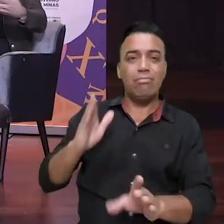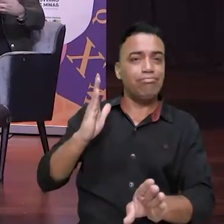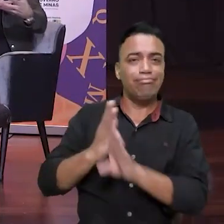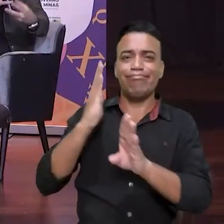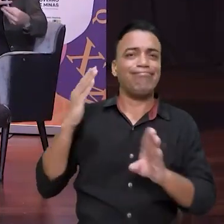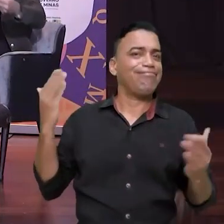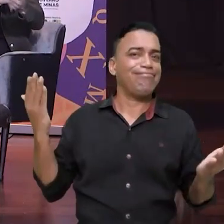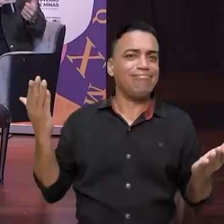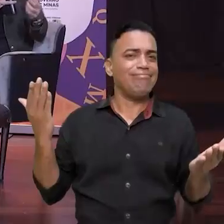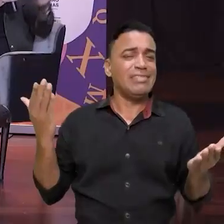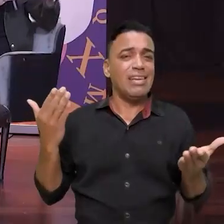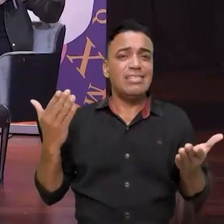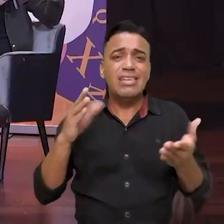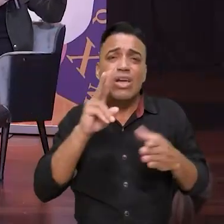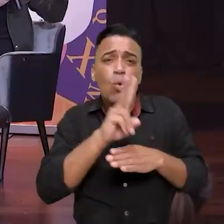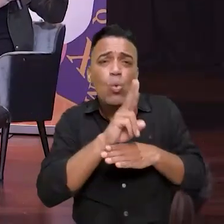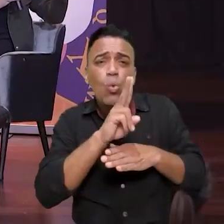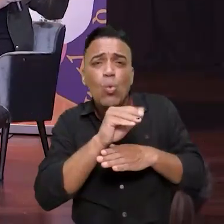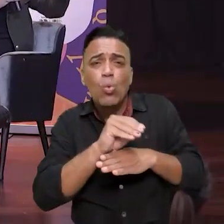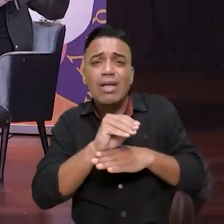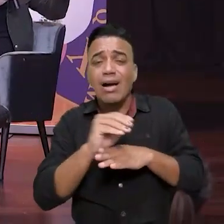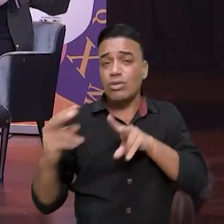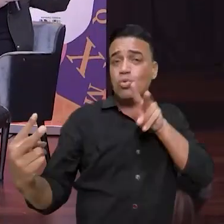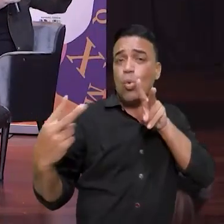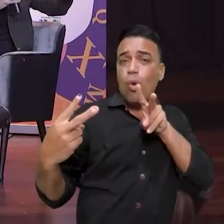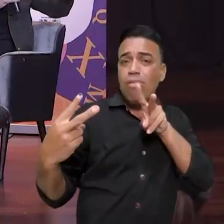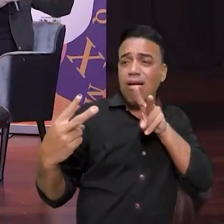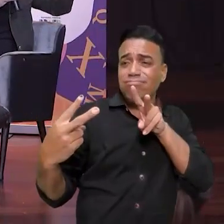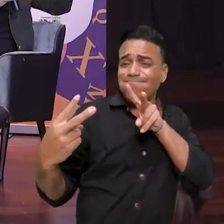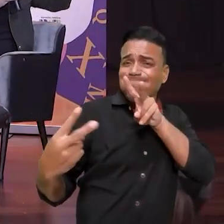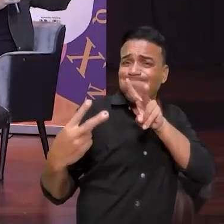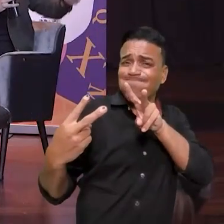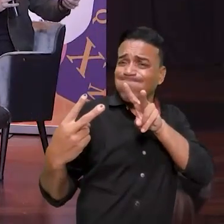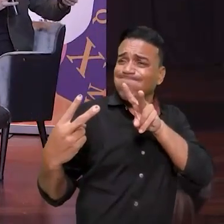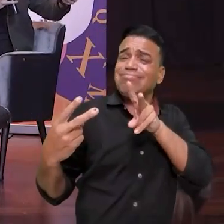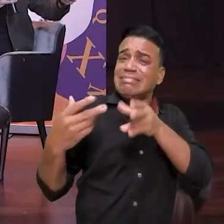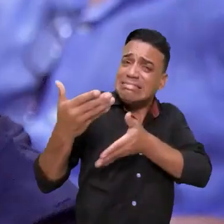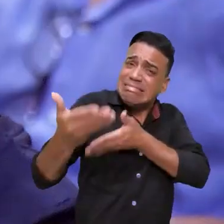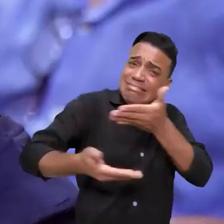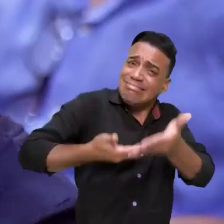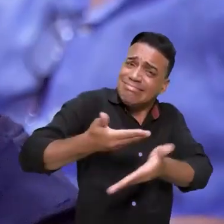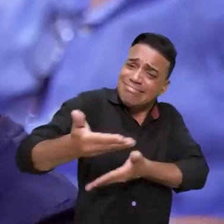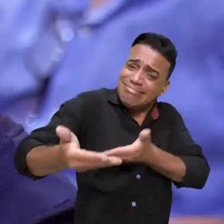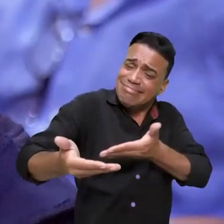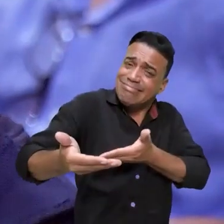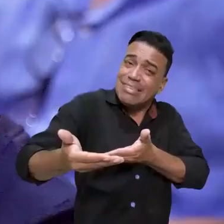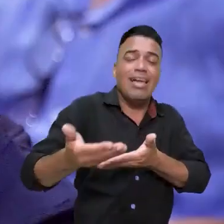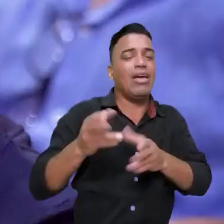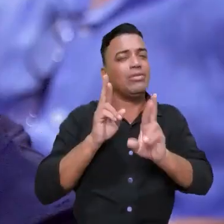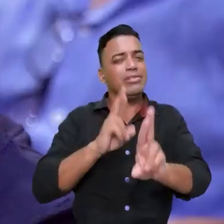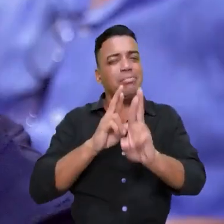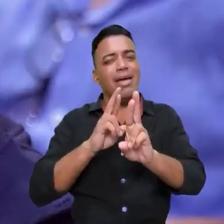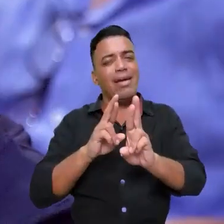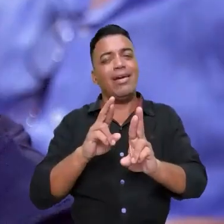isso com esse cuidado, porque é olhar no olho do outro, né? Tá ali. Então eu espero mesmo, eu me vejo